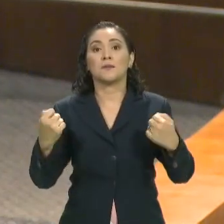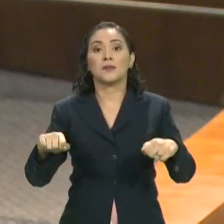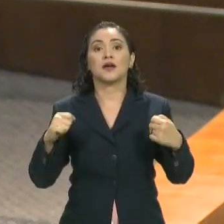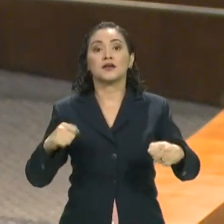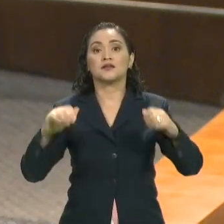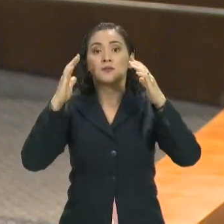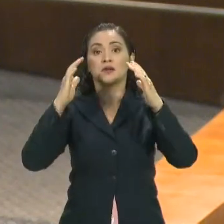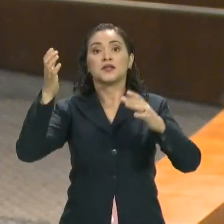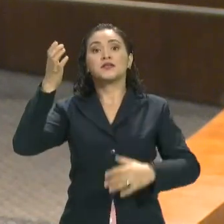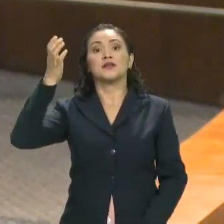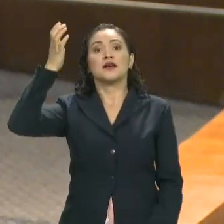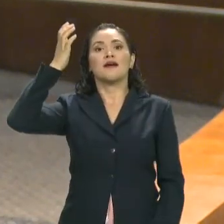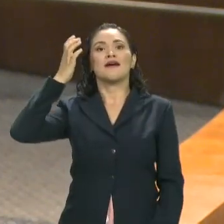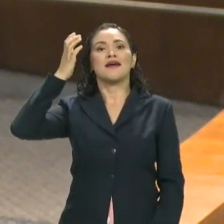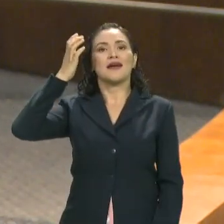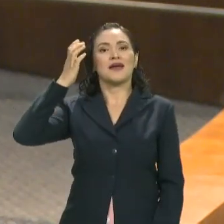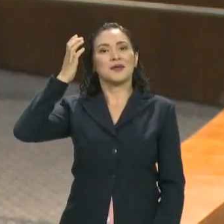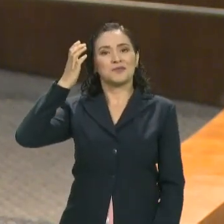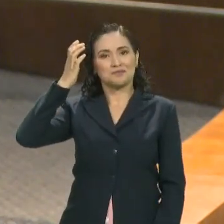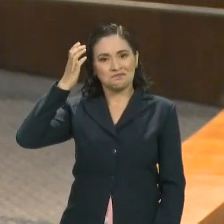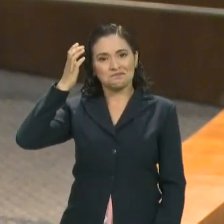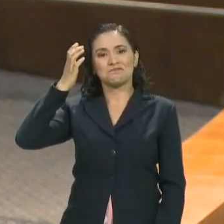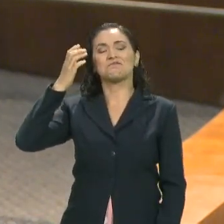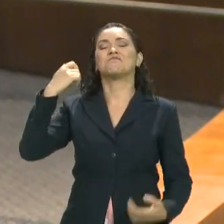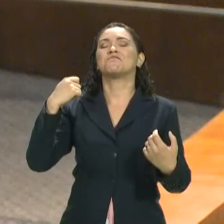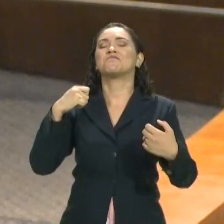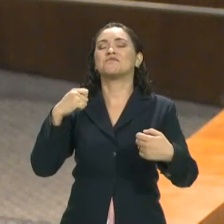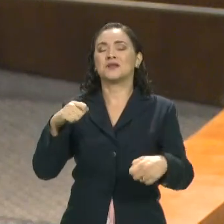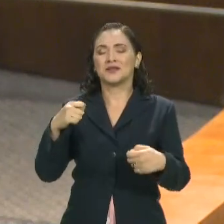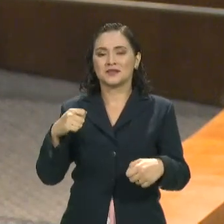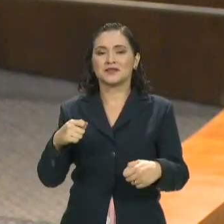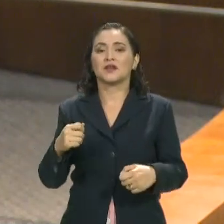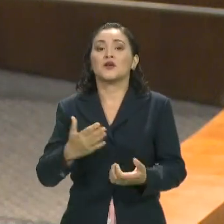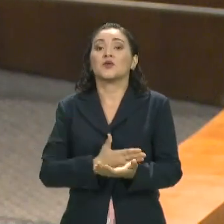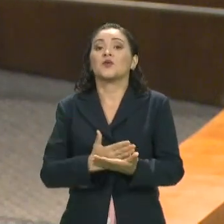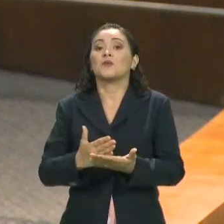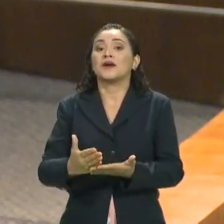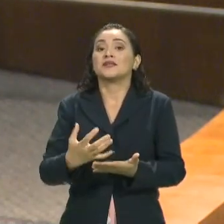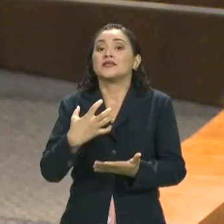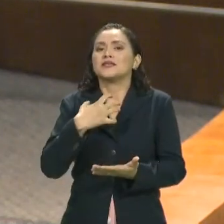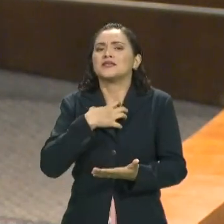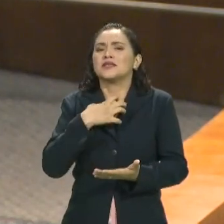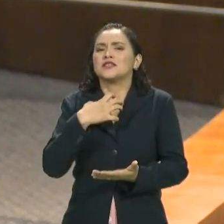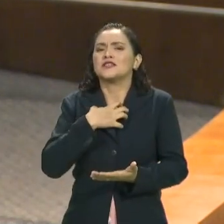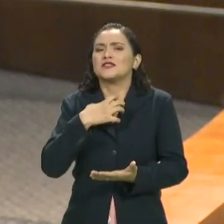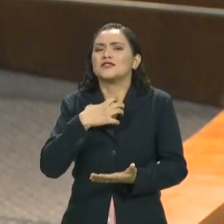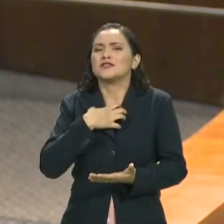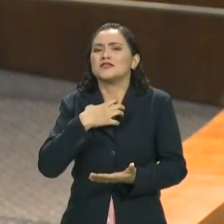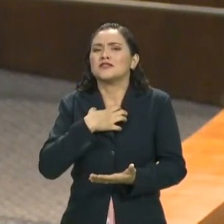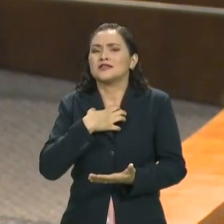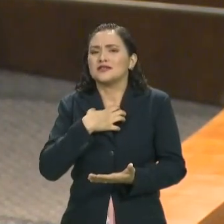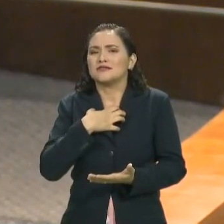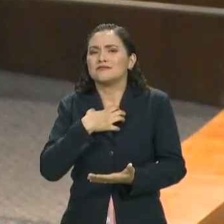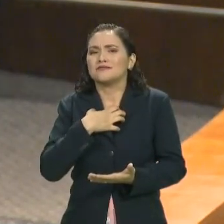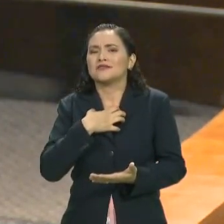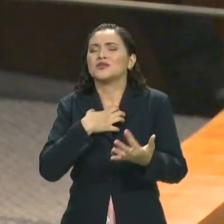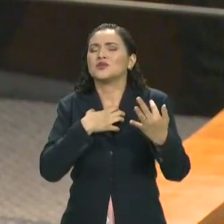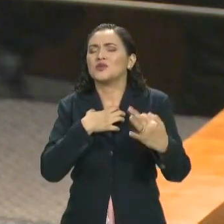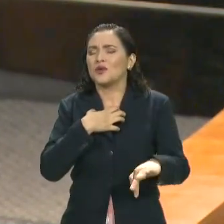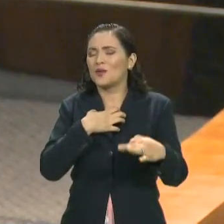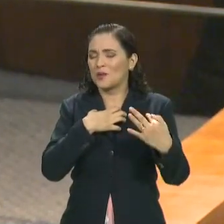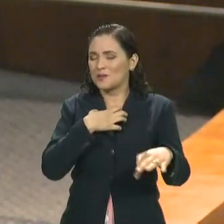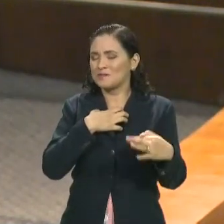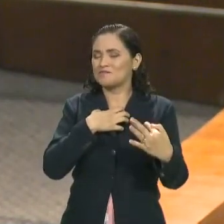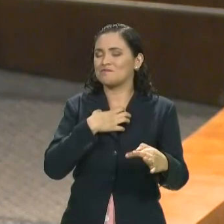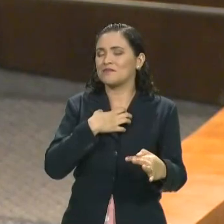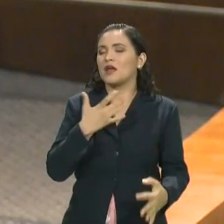começa a sentir na pele a necessidade de construir os seus grandes políticos. É lamentável o silêncio dessa